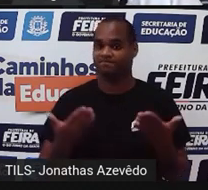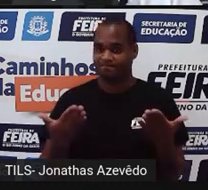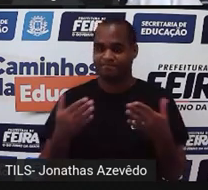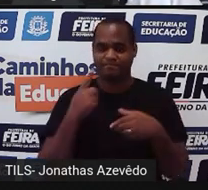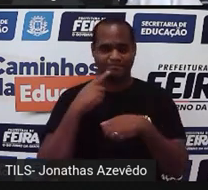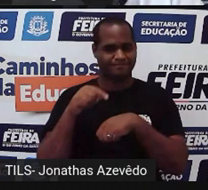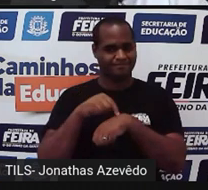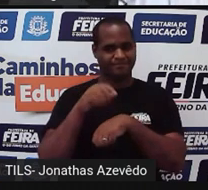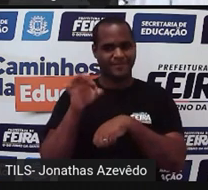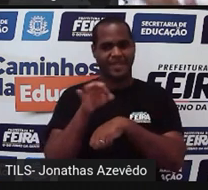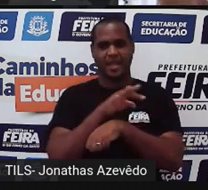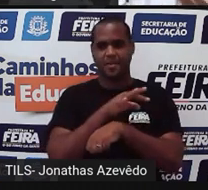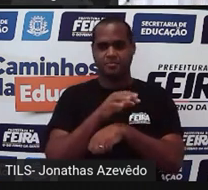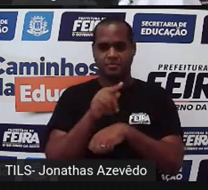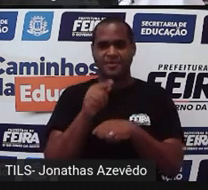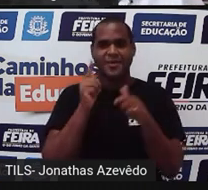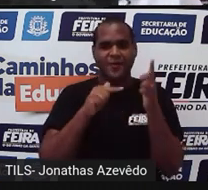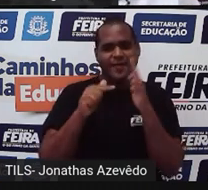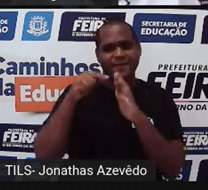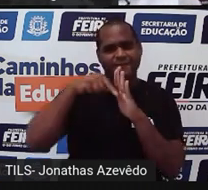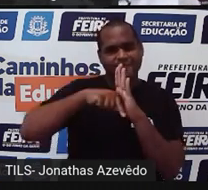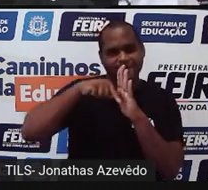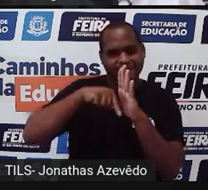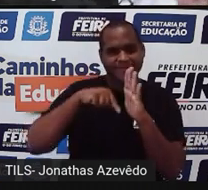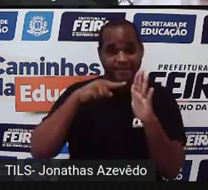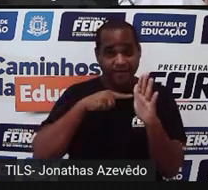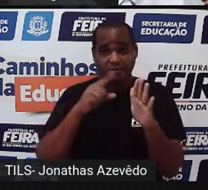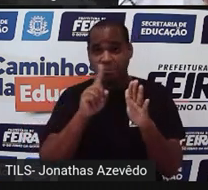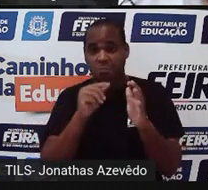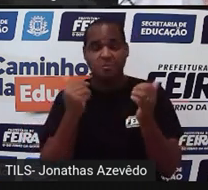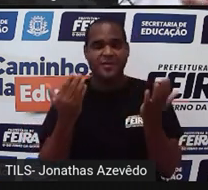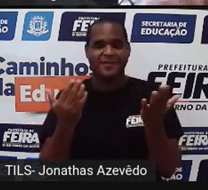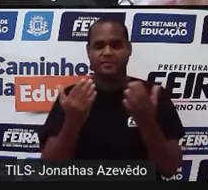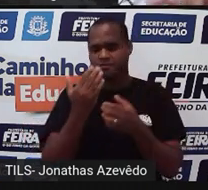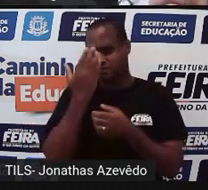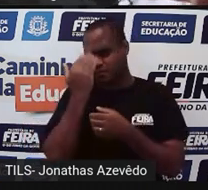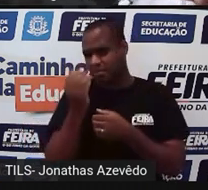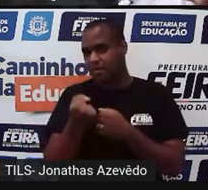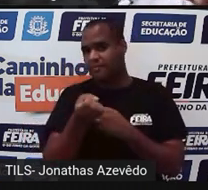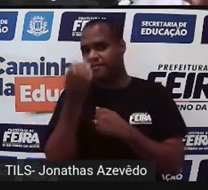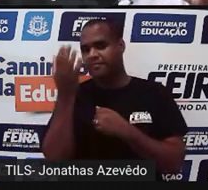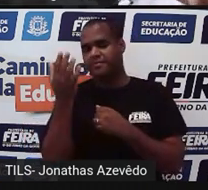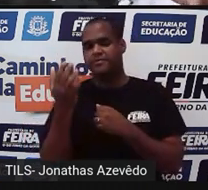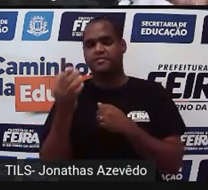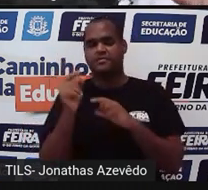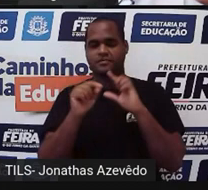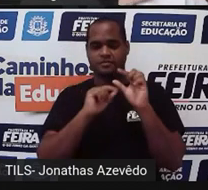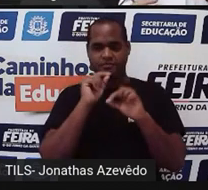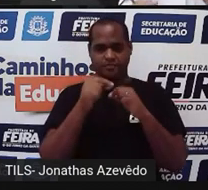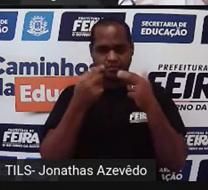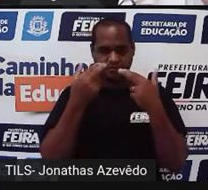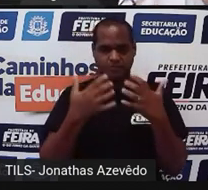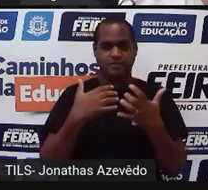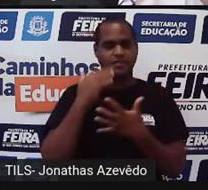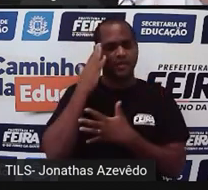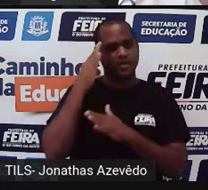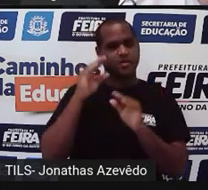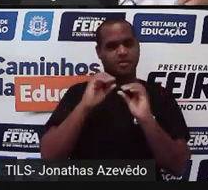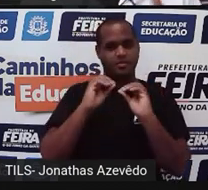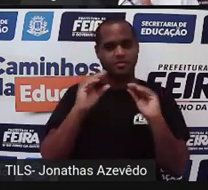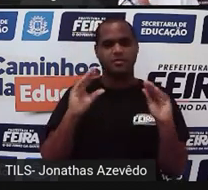Pronto, é isso aí. Fez aí a sua avaliação? Sabe ali qual é o tanto que você entendeu até